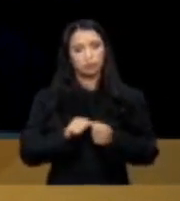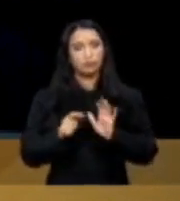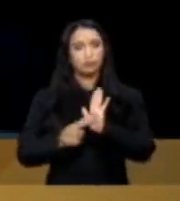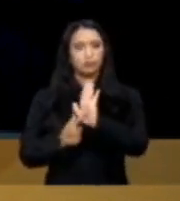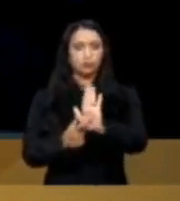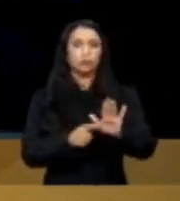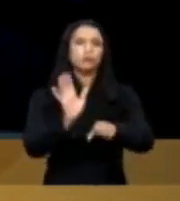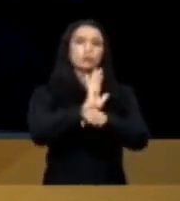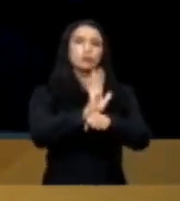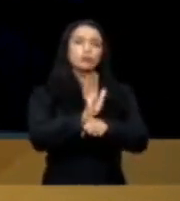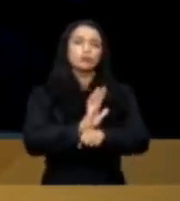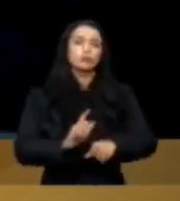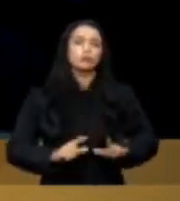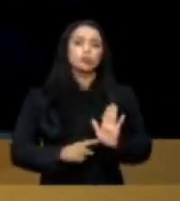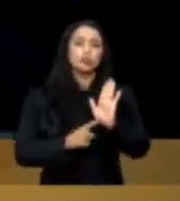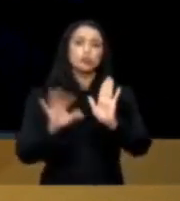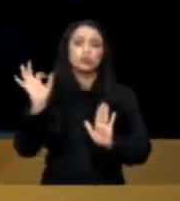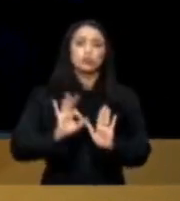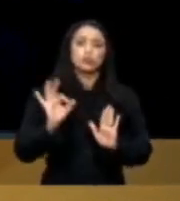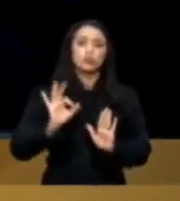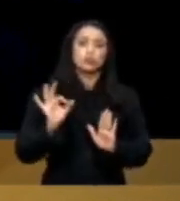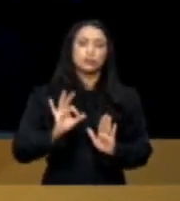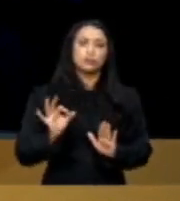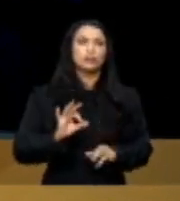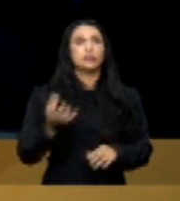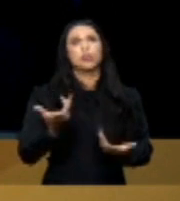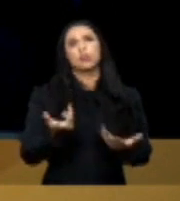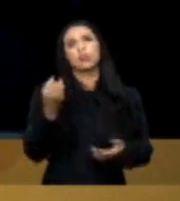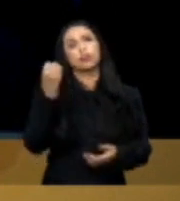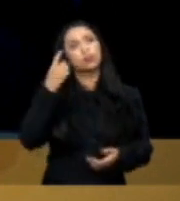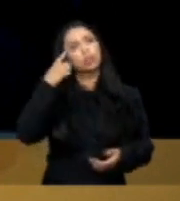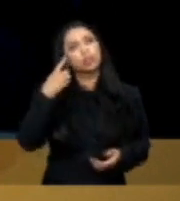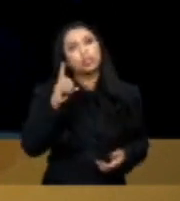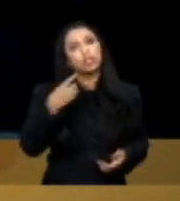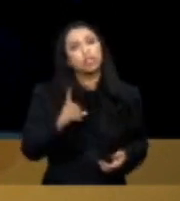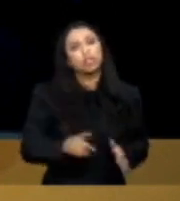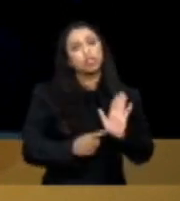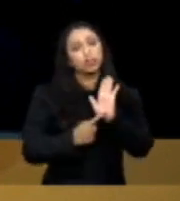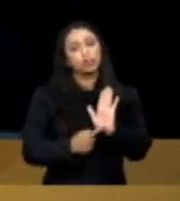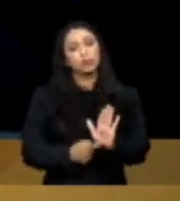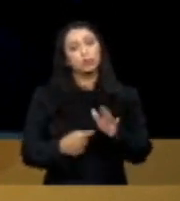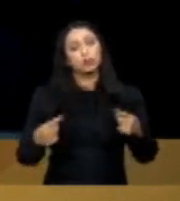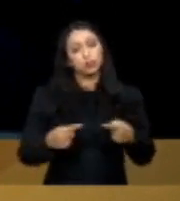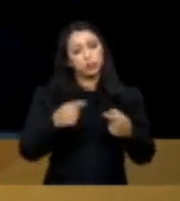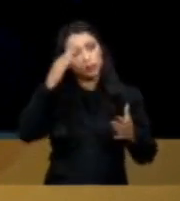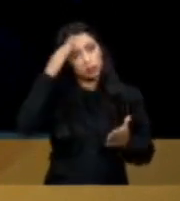de cinemas de reservarem um percentual mínimo de dias para a exibição dos filmes brasileiros, afigura-se compatível com a